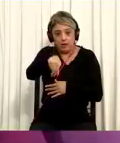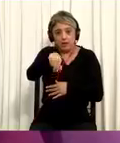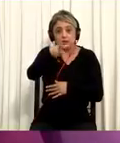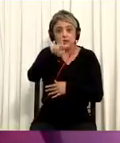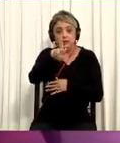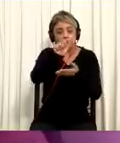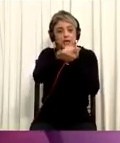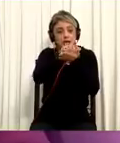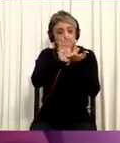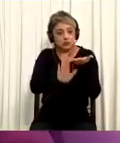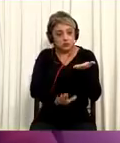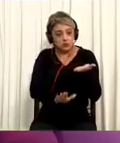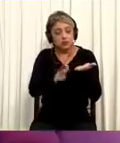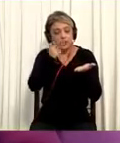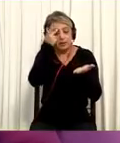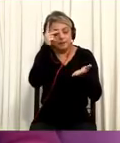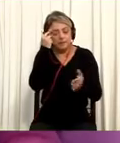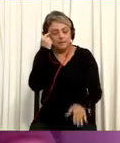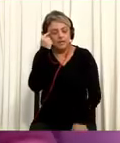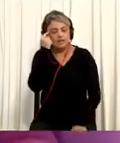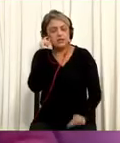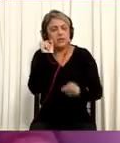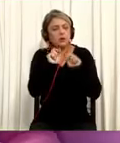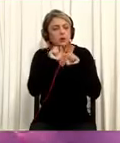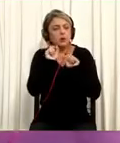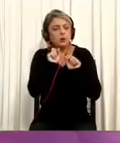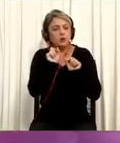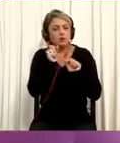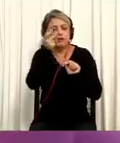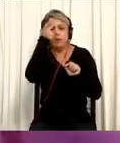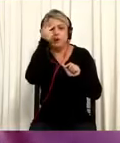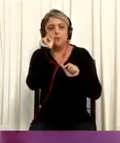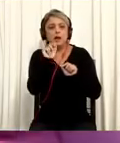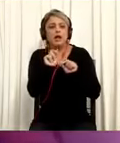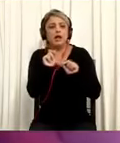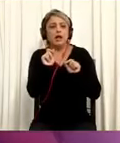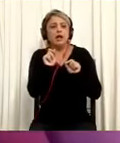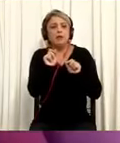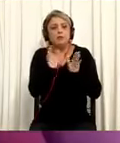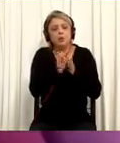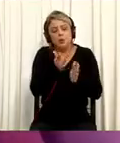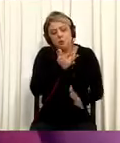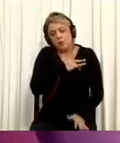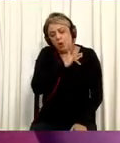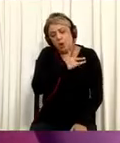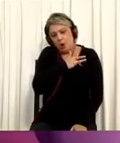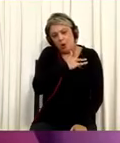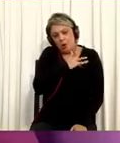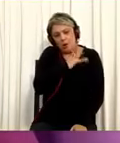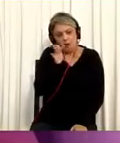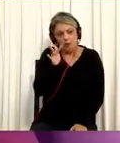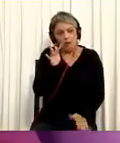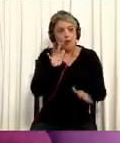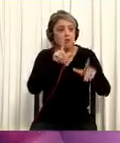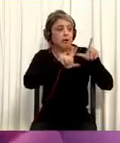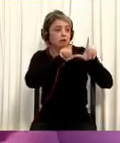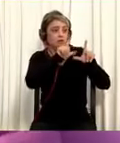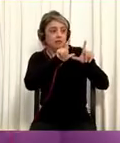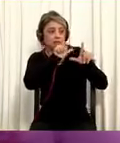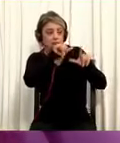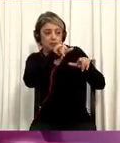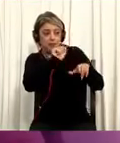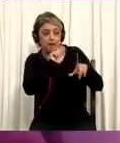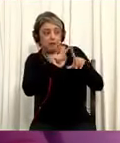essas ações para pensar, não por caridade, como a Meg falou muito bem, mas